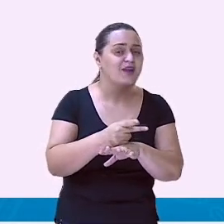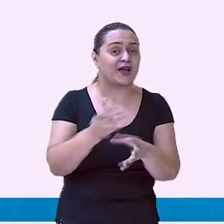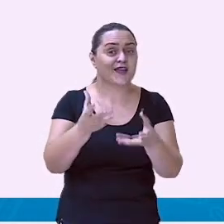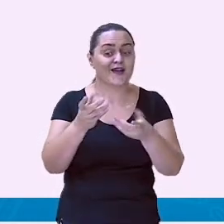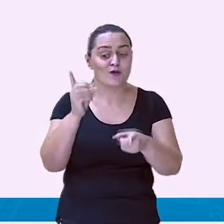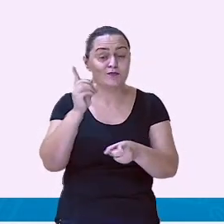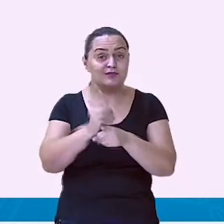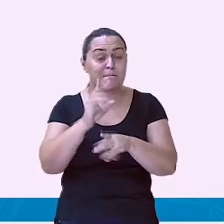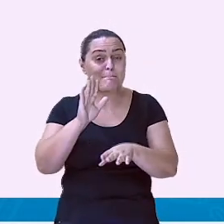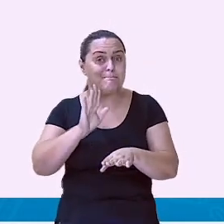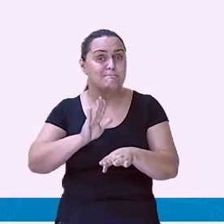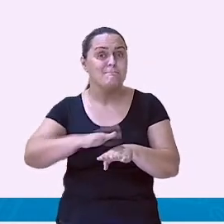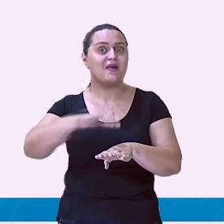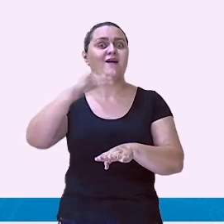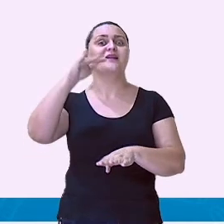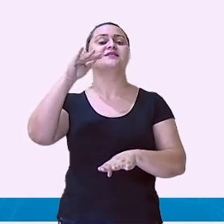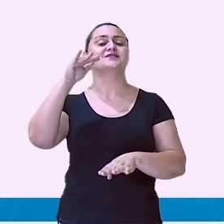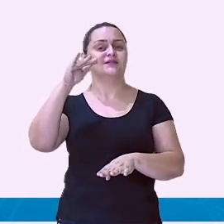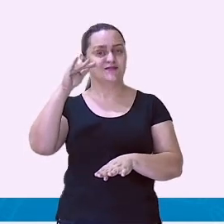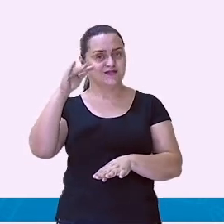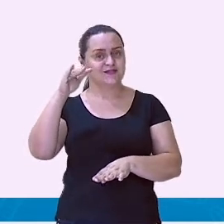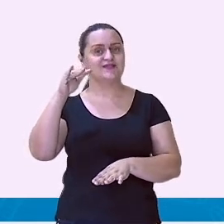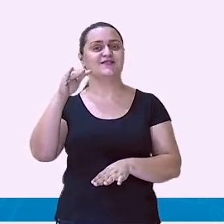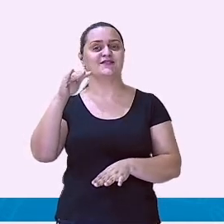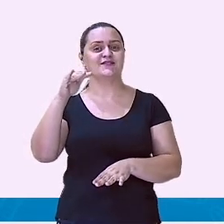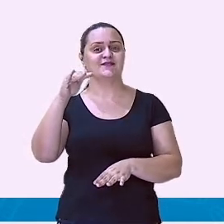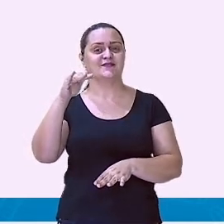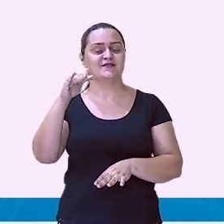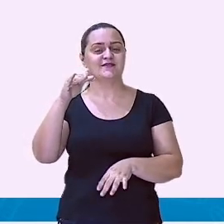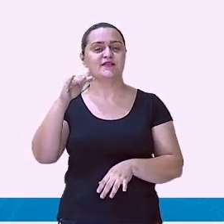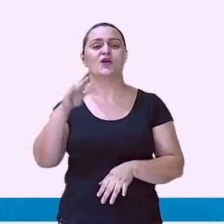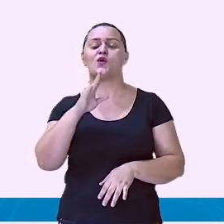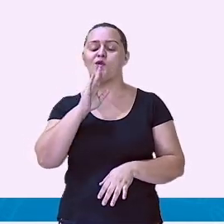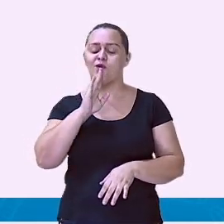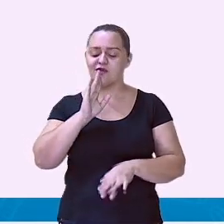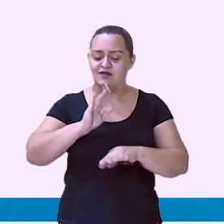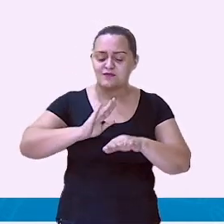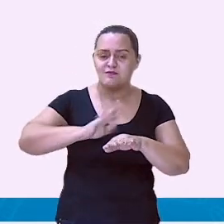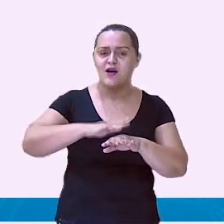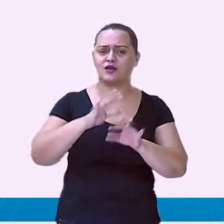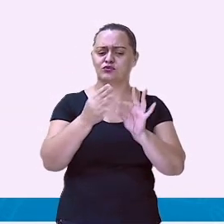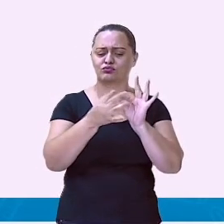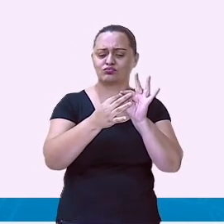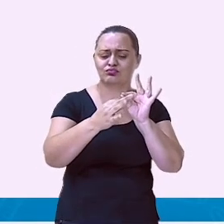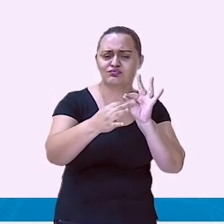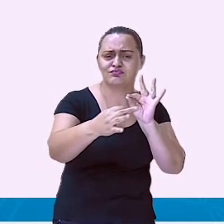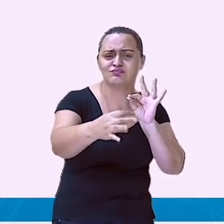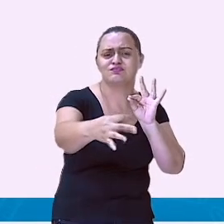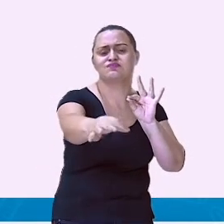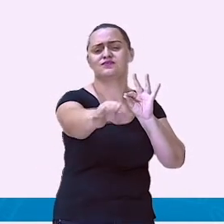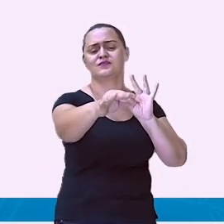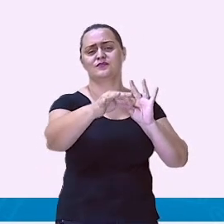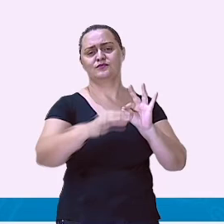E eles foram formando esse território, através de muita luta e muito